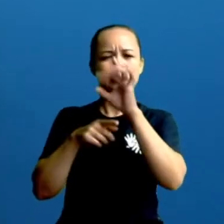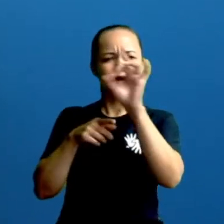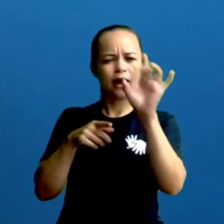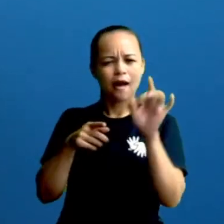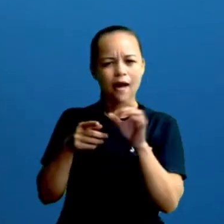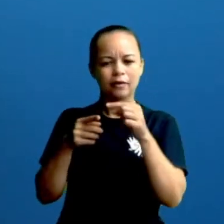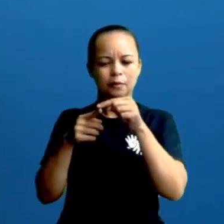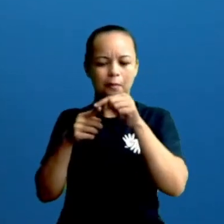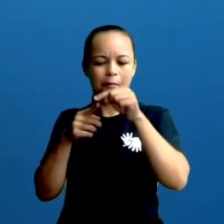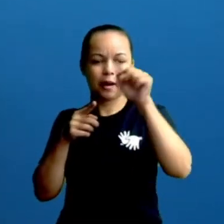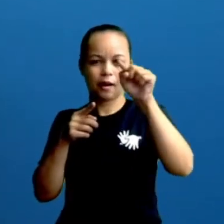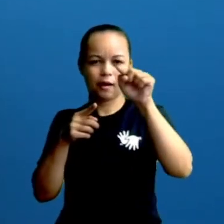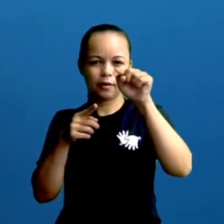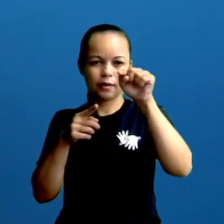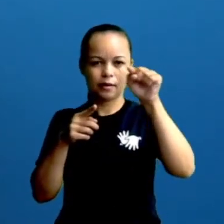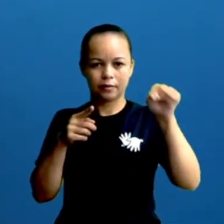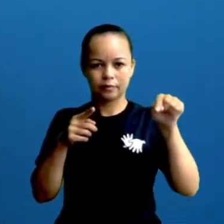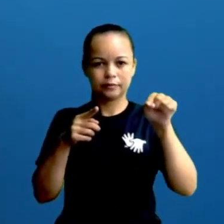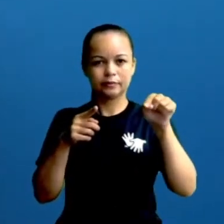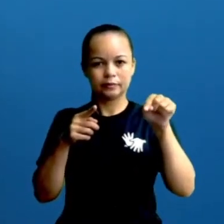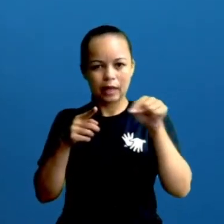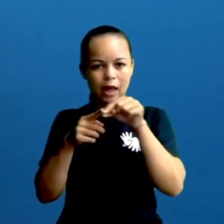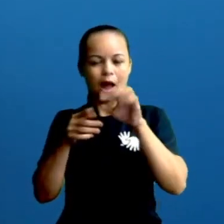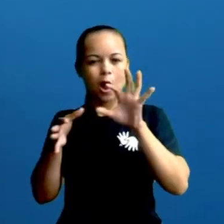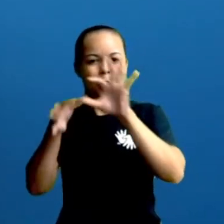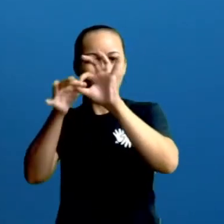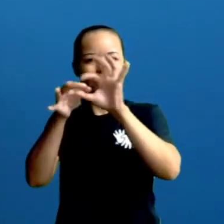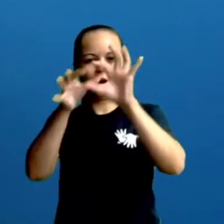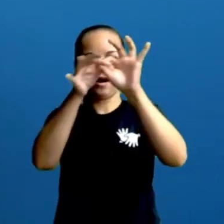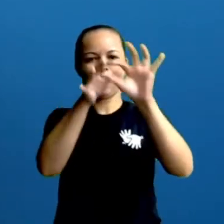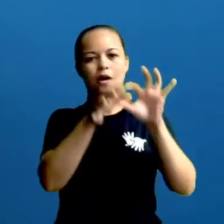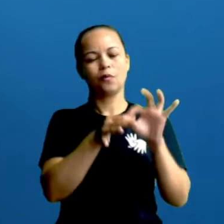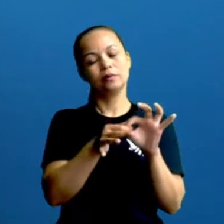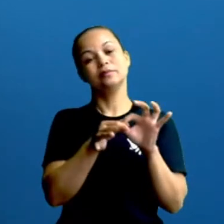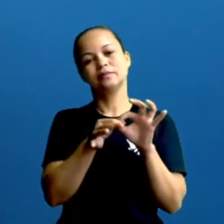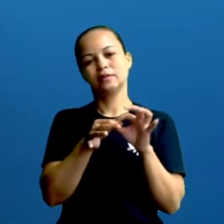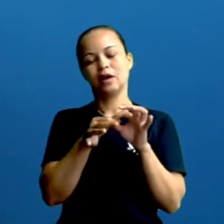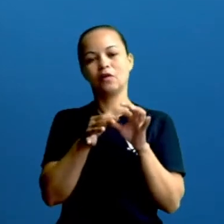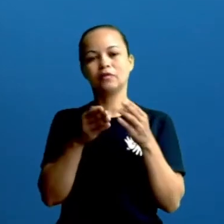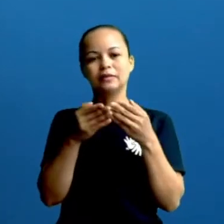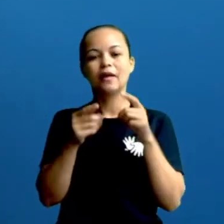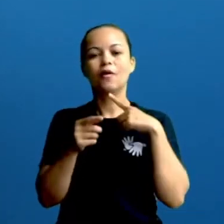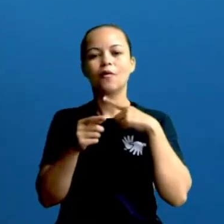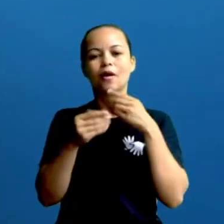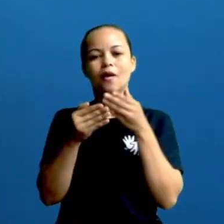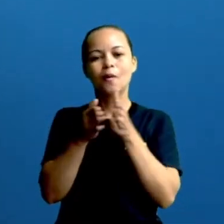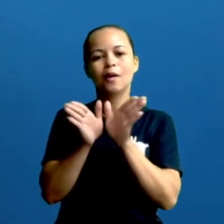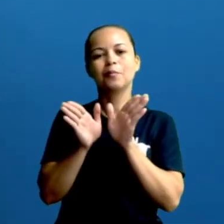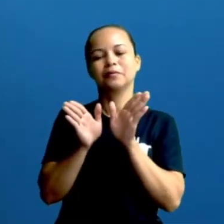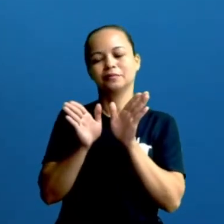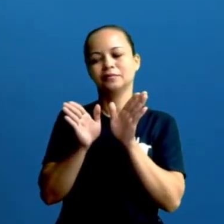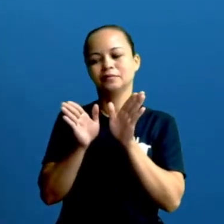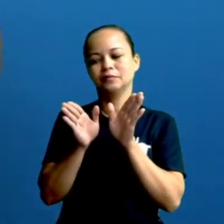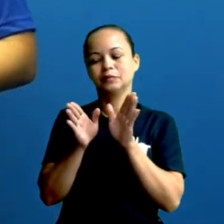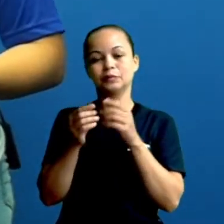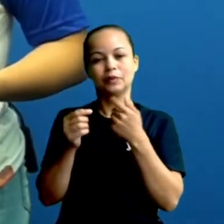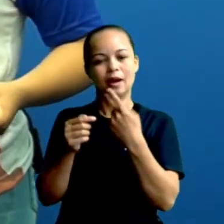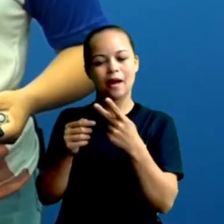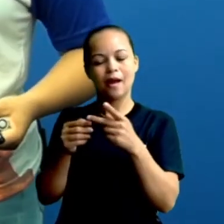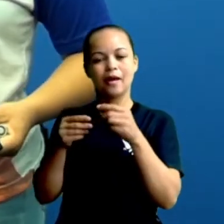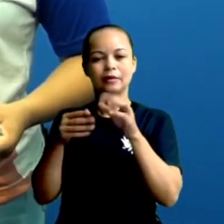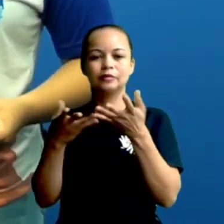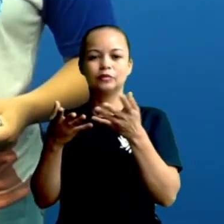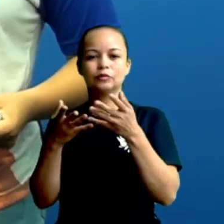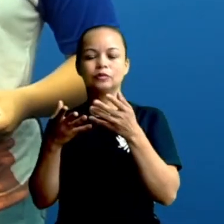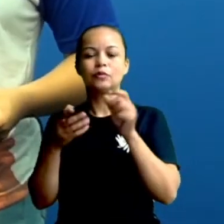cada segmento desse aqui, a união desses segmentos vai formar uma abertura. E essa abertura